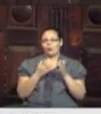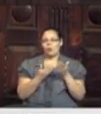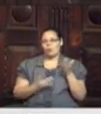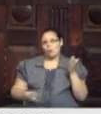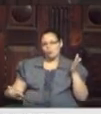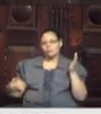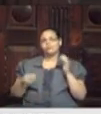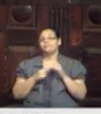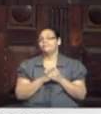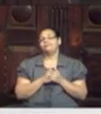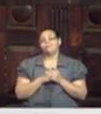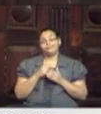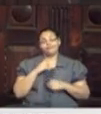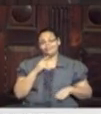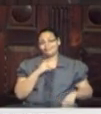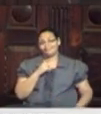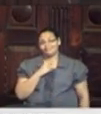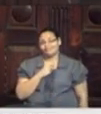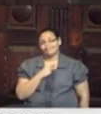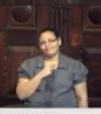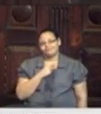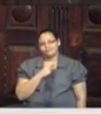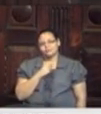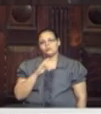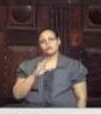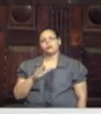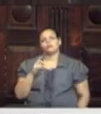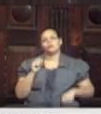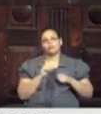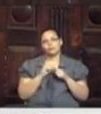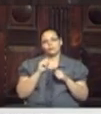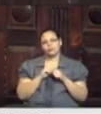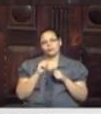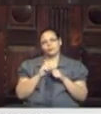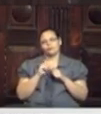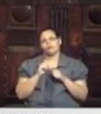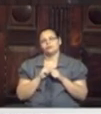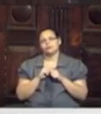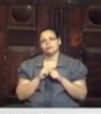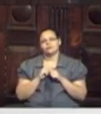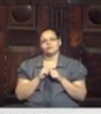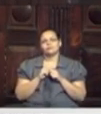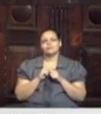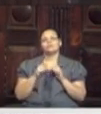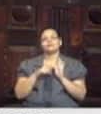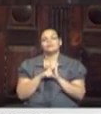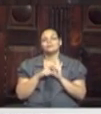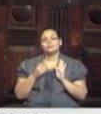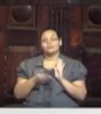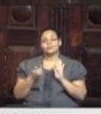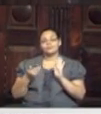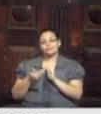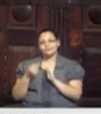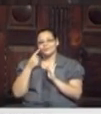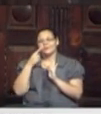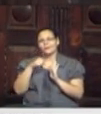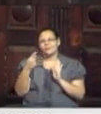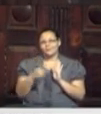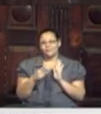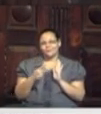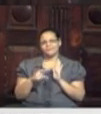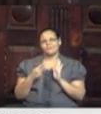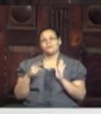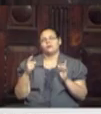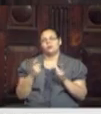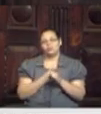um volume enorme de recursos. E estou fazendo um levantamento dos devedores